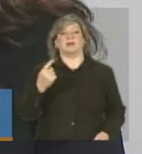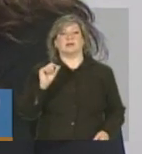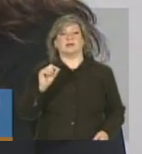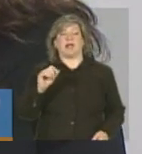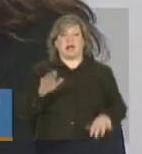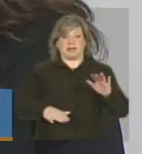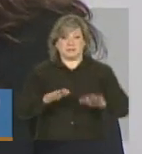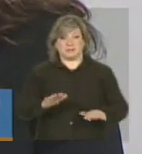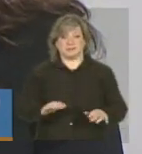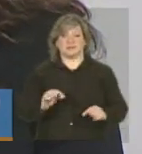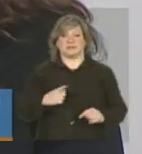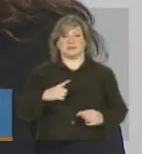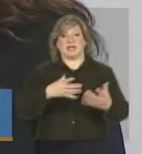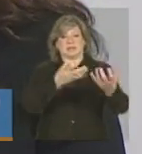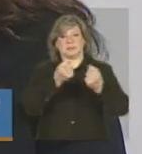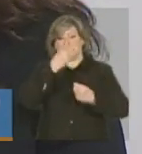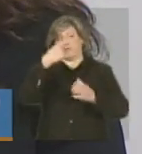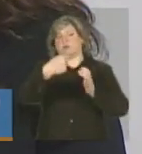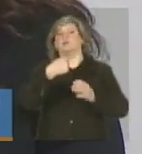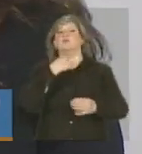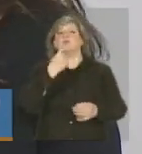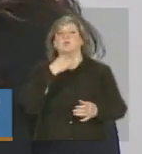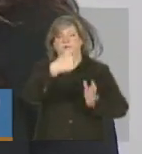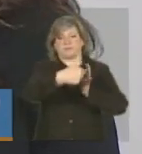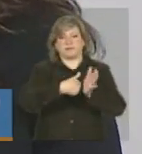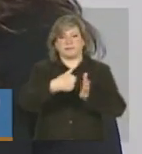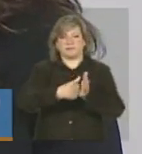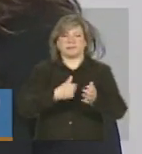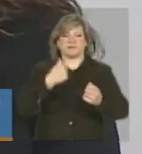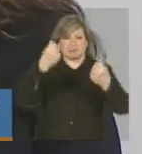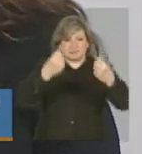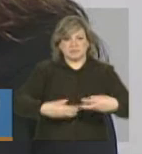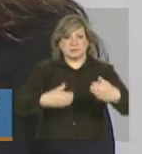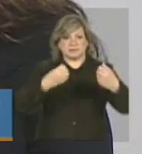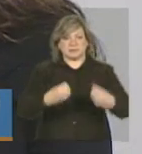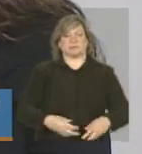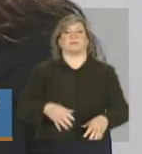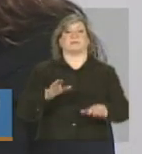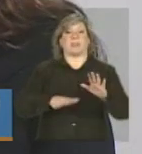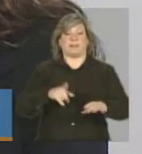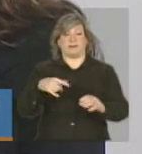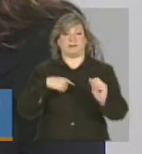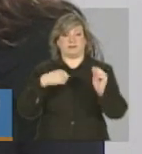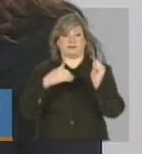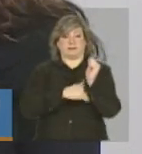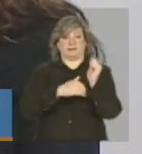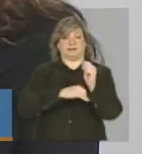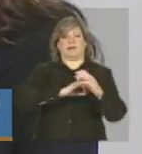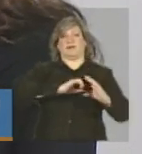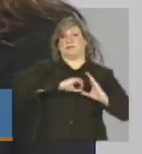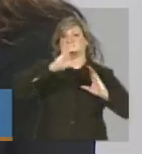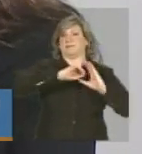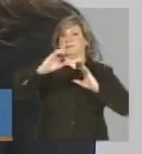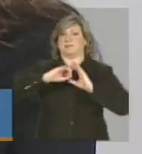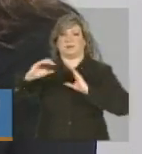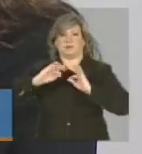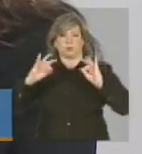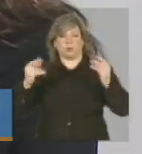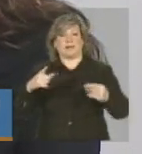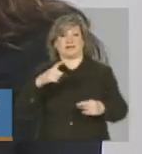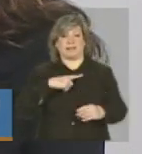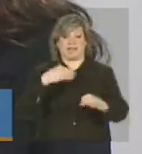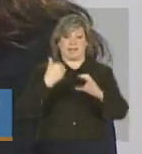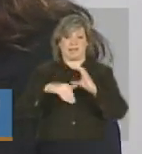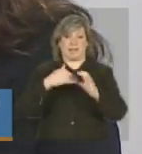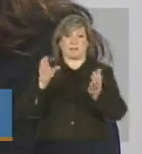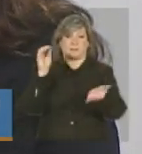as pessoas para esclarecer dúvidas e como a senha foi enviada para todo mundo que tinha lá o e-mail